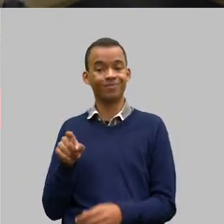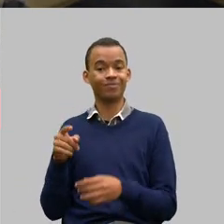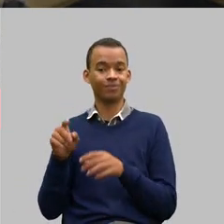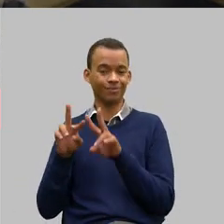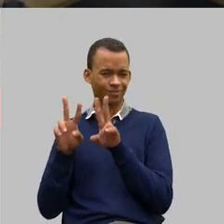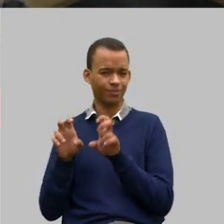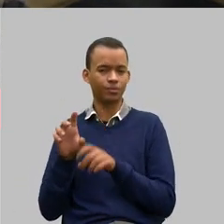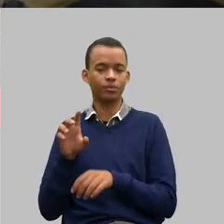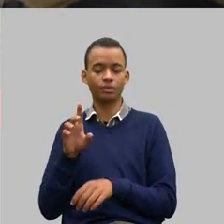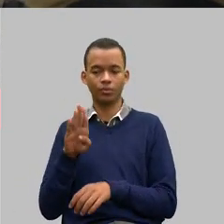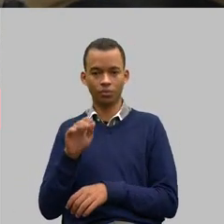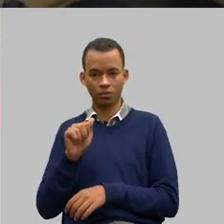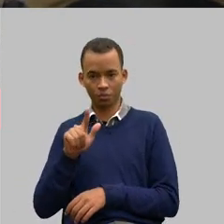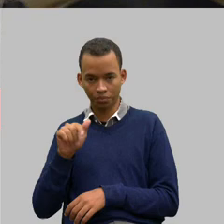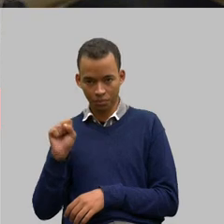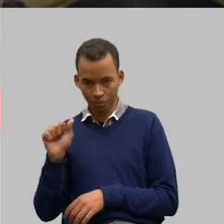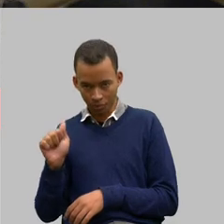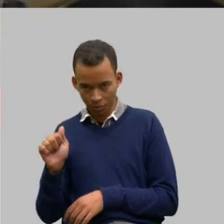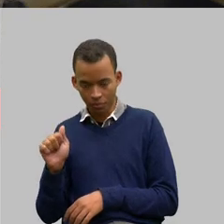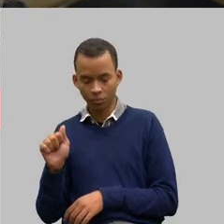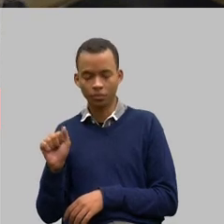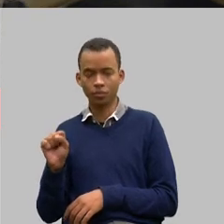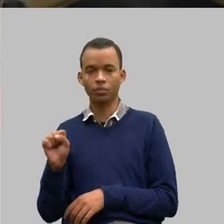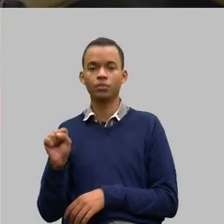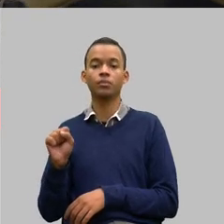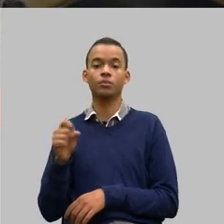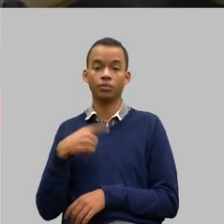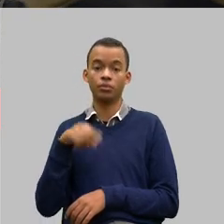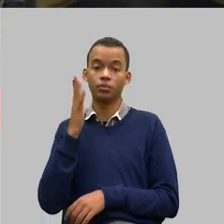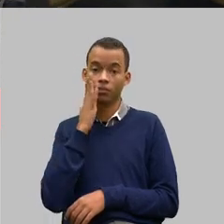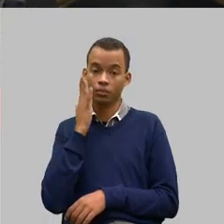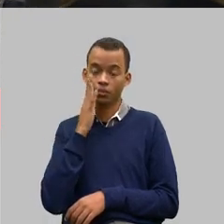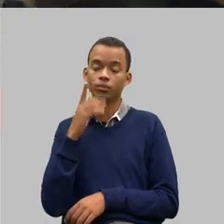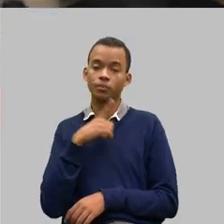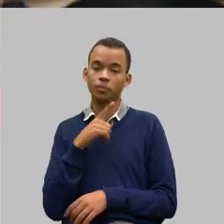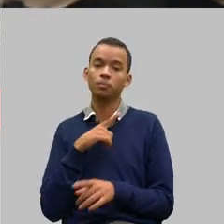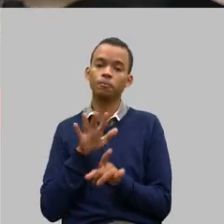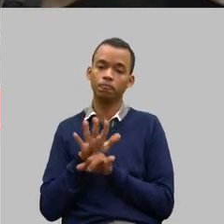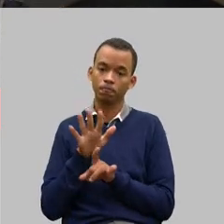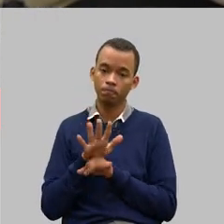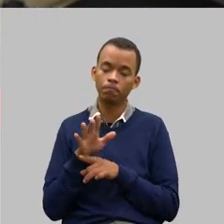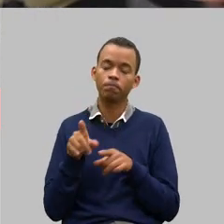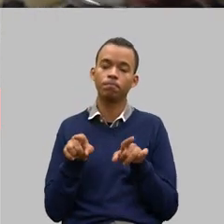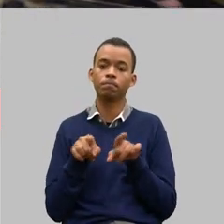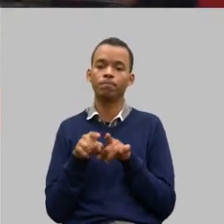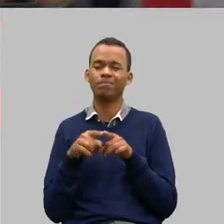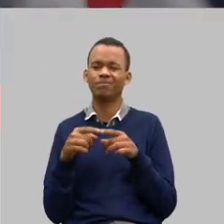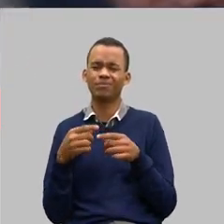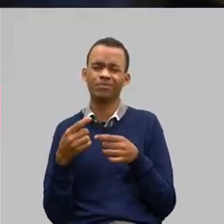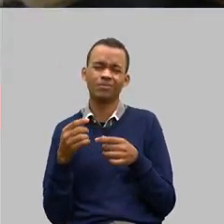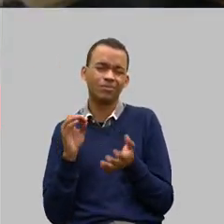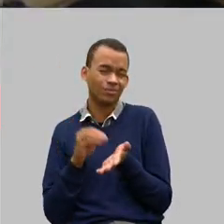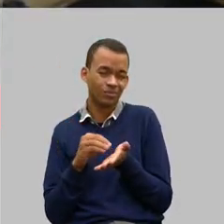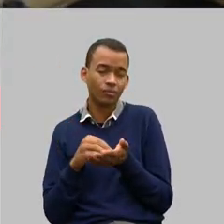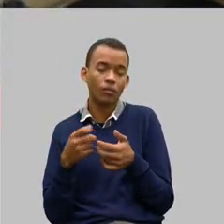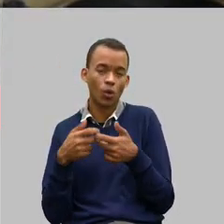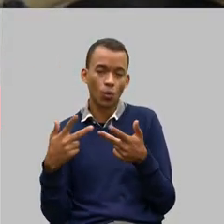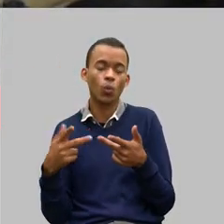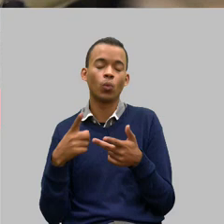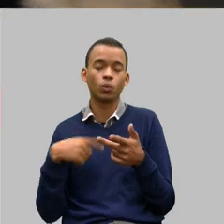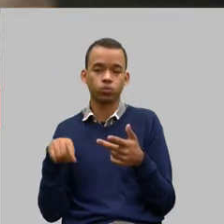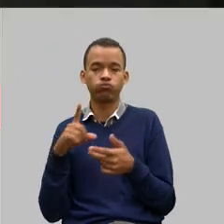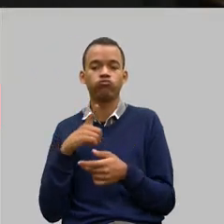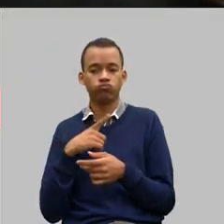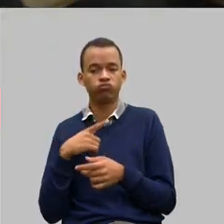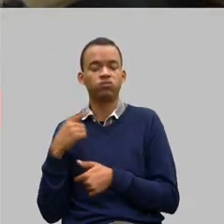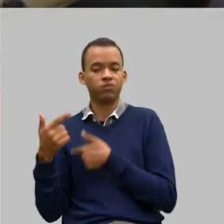né ontem e hoje eh a gente sabe né da demanda e da precariedade do serviço de bals a gente tem atuado junto a Eletrobras e vou levar Deputado a